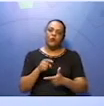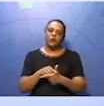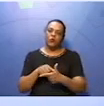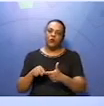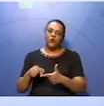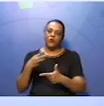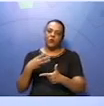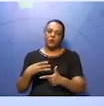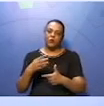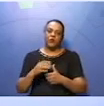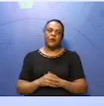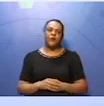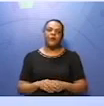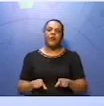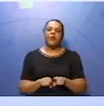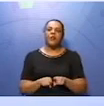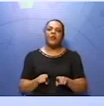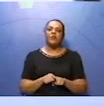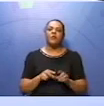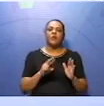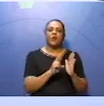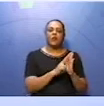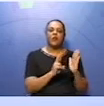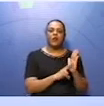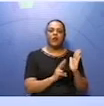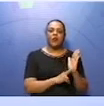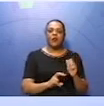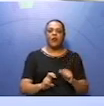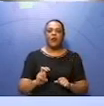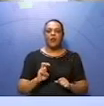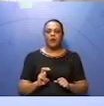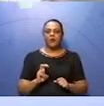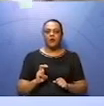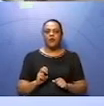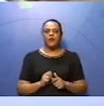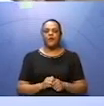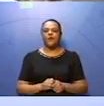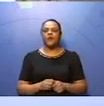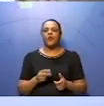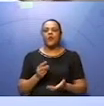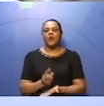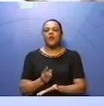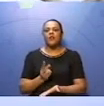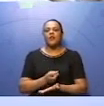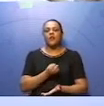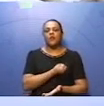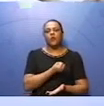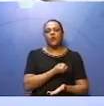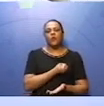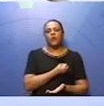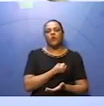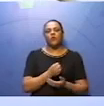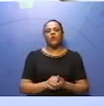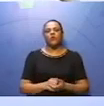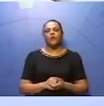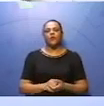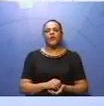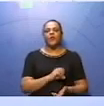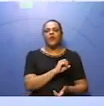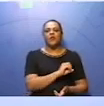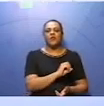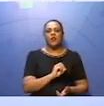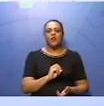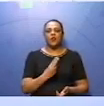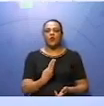regra do 5. É toda vez que o algarismo da unidade, esse daqui, ó, for 0 ou